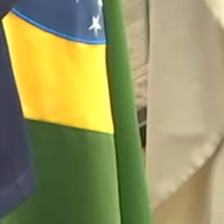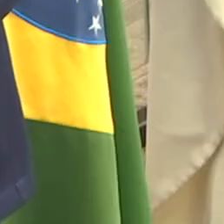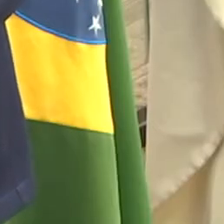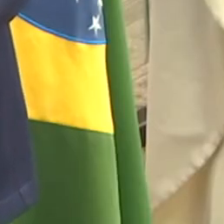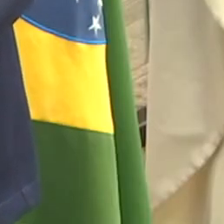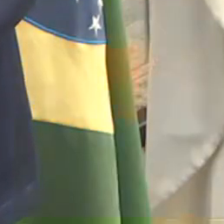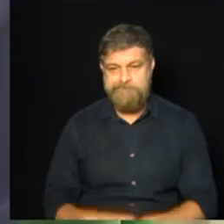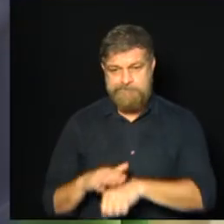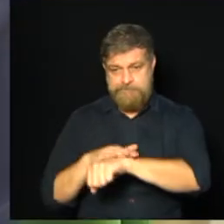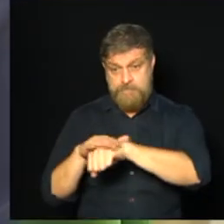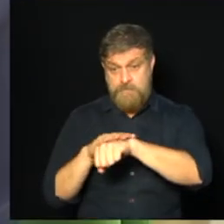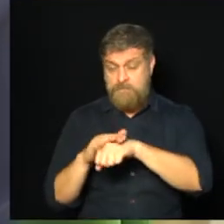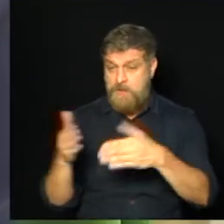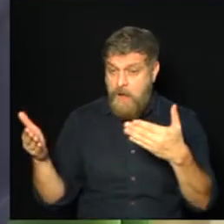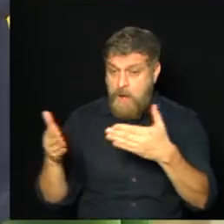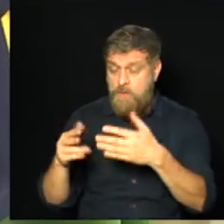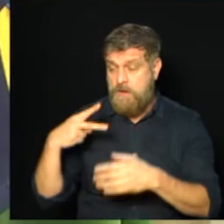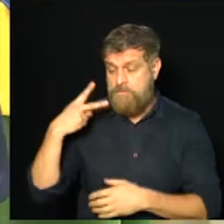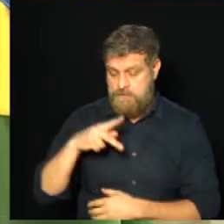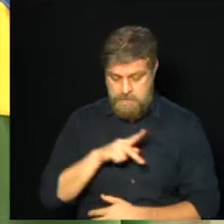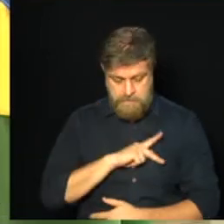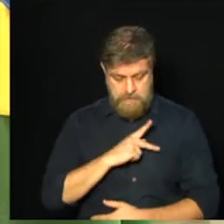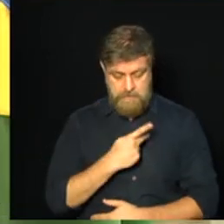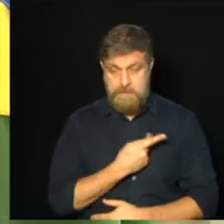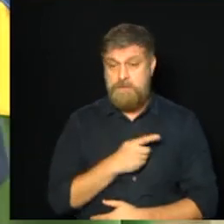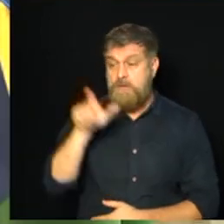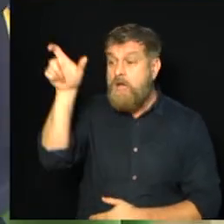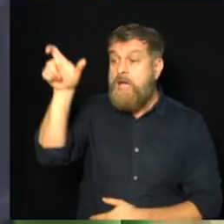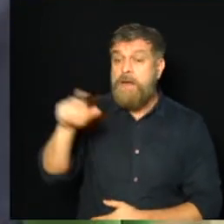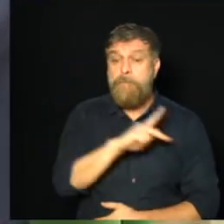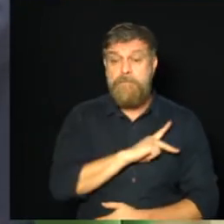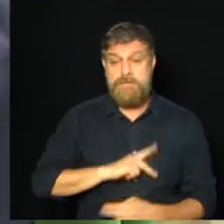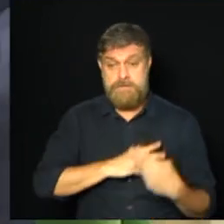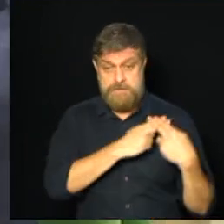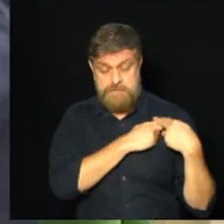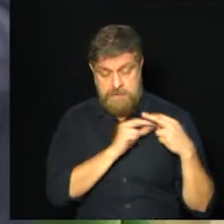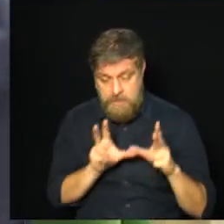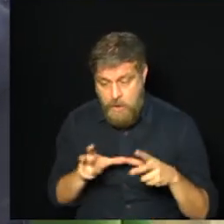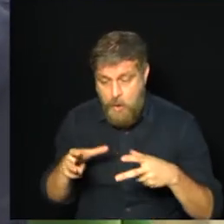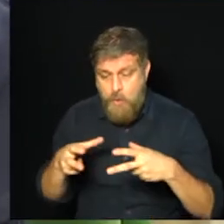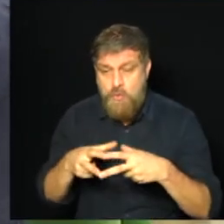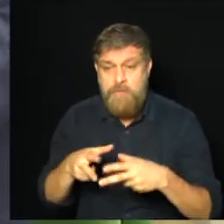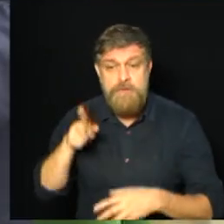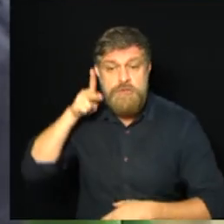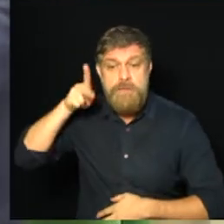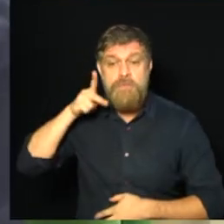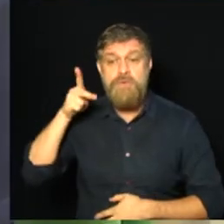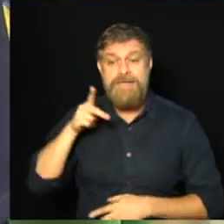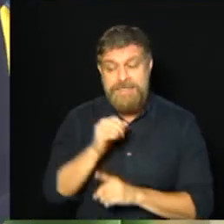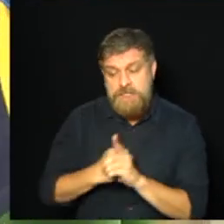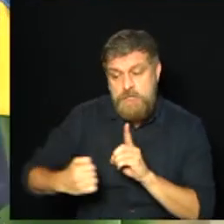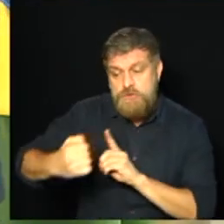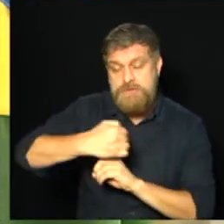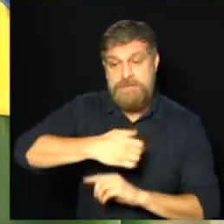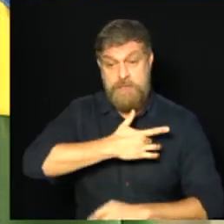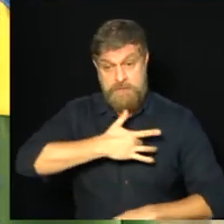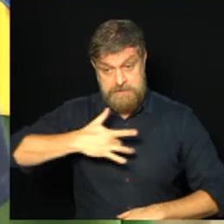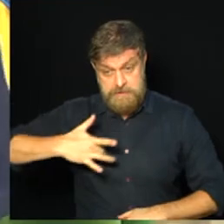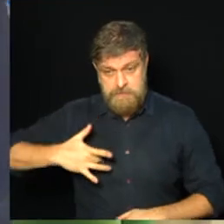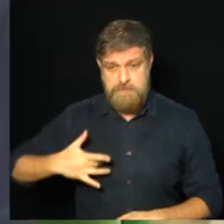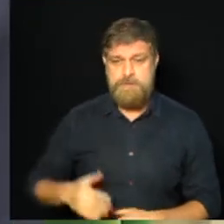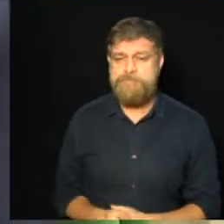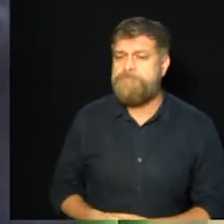Converso agora com o vereador Paulo Haddad, ele que é presidente aqui da Comissão de Política Social e Saúde da Câmara.